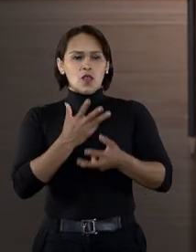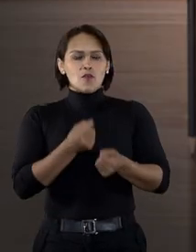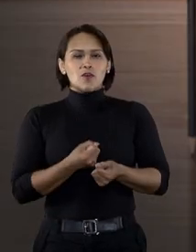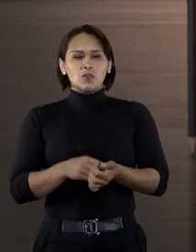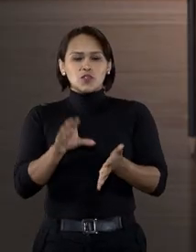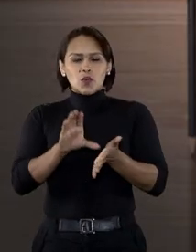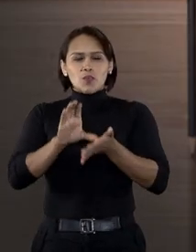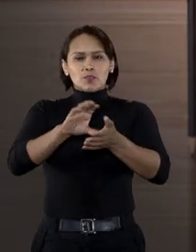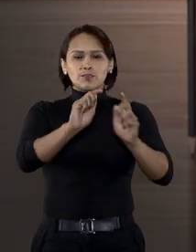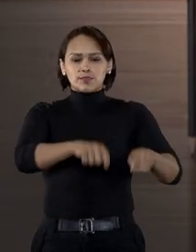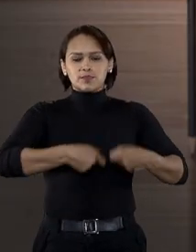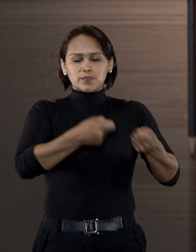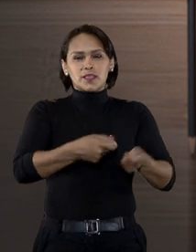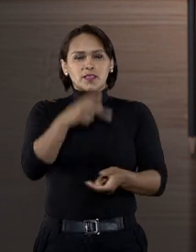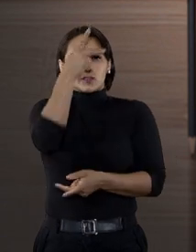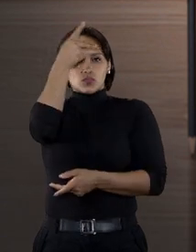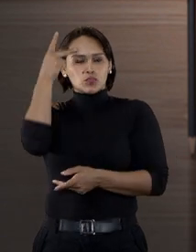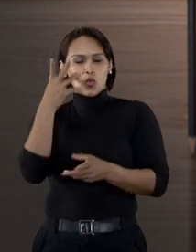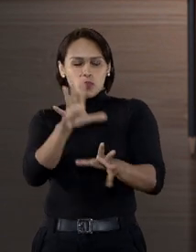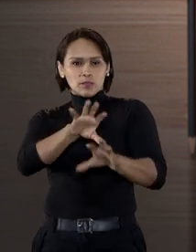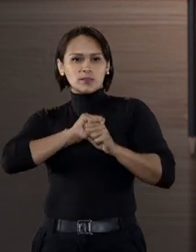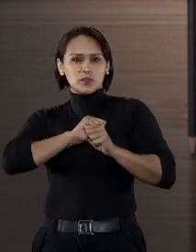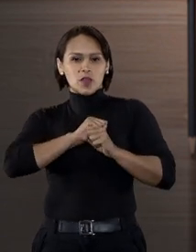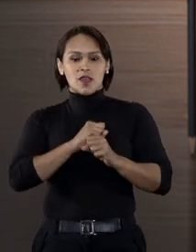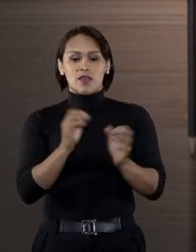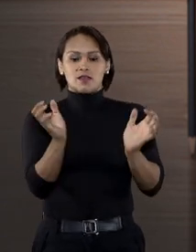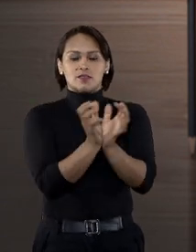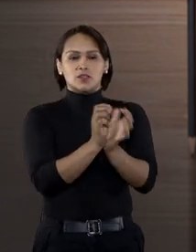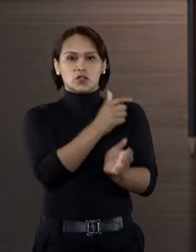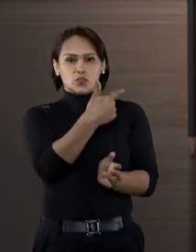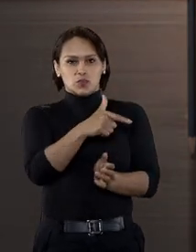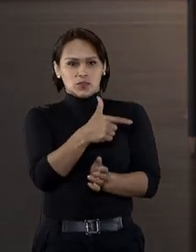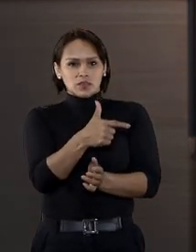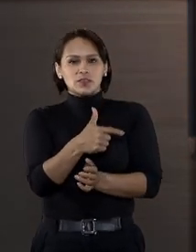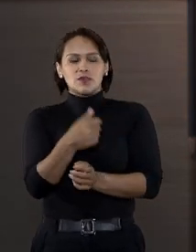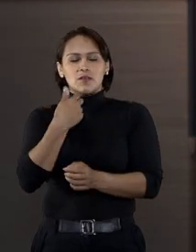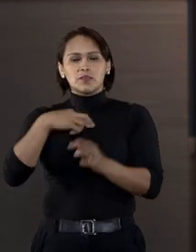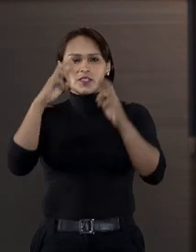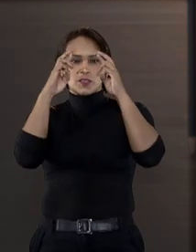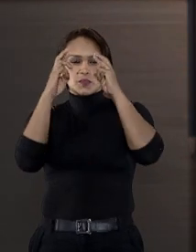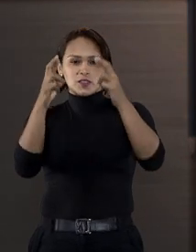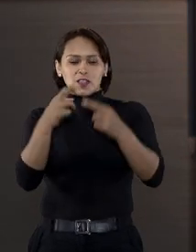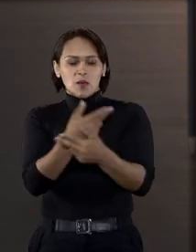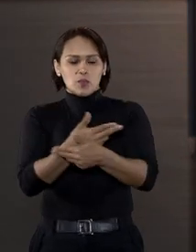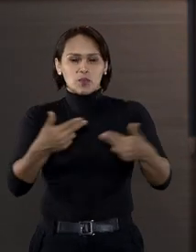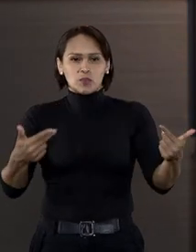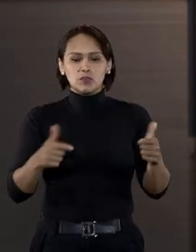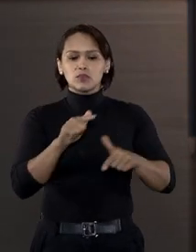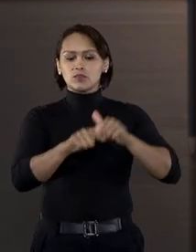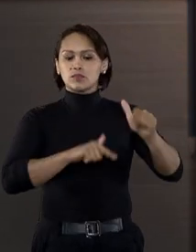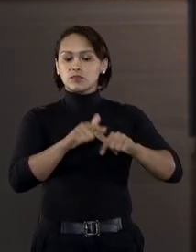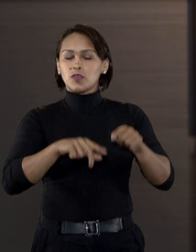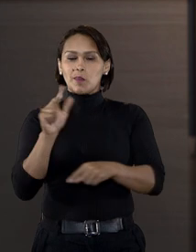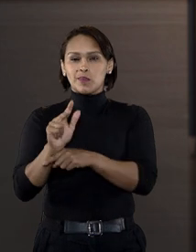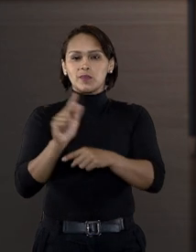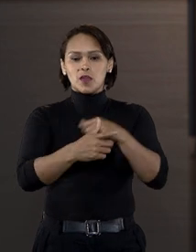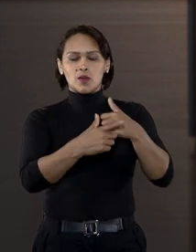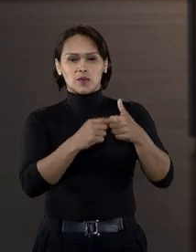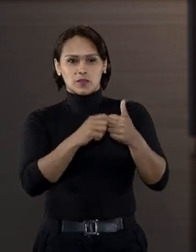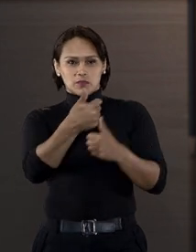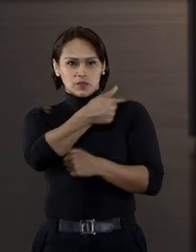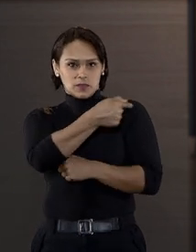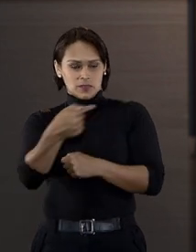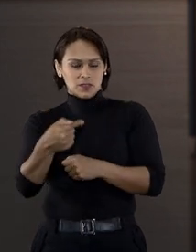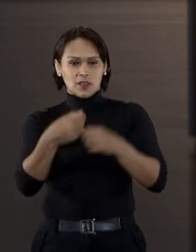Vamos ao Código de Defesa do Consumidor. Na segunda sessão da responsabilidade pelo fato do produto ou do serviço,